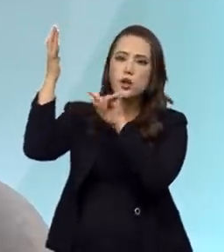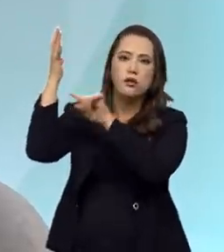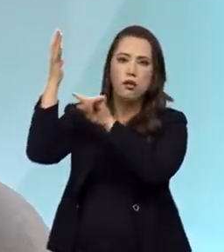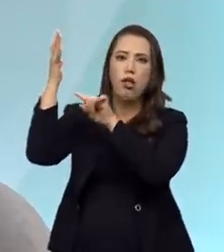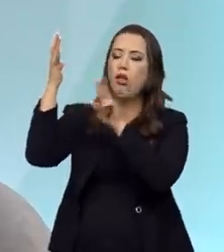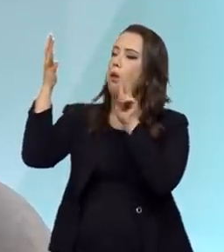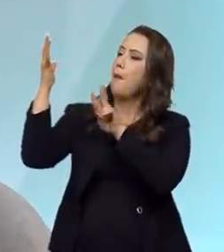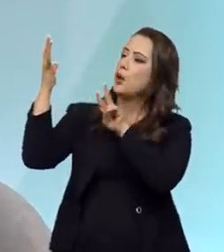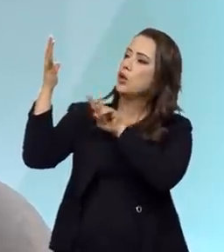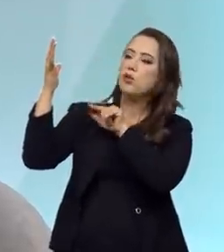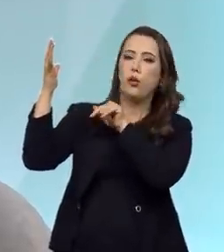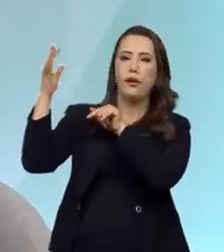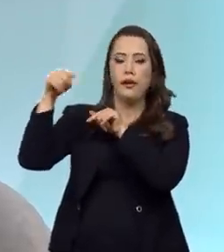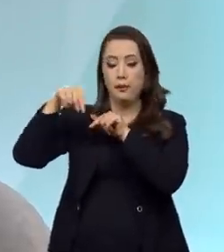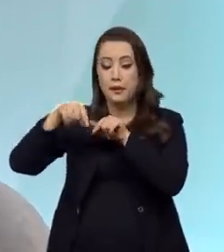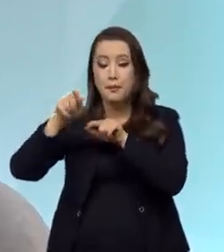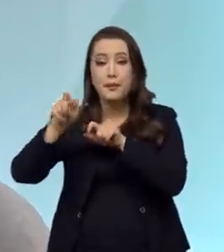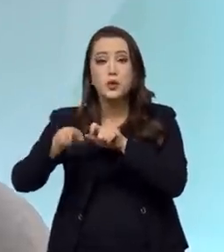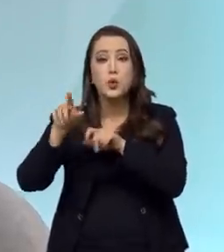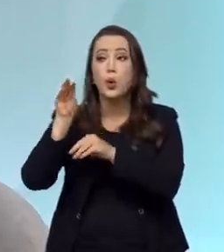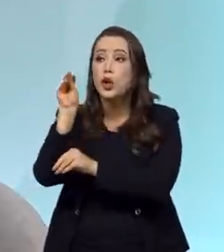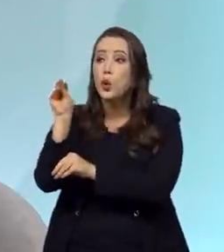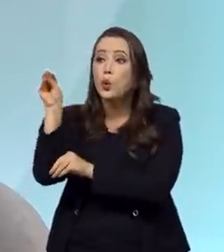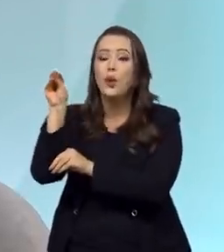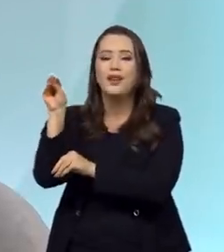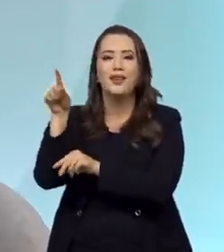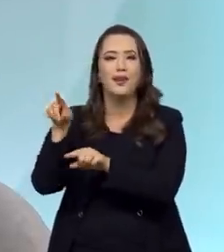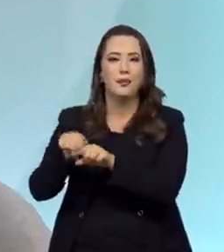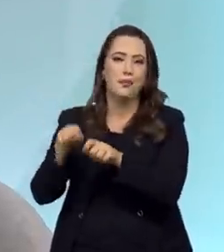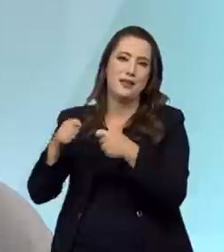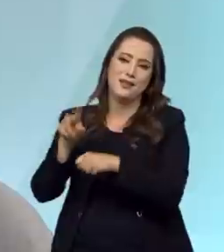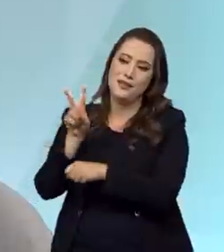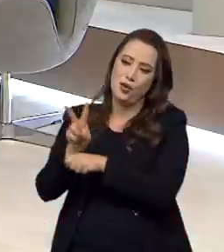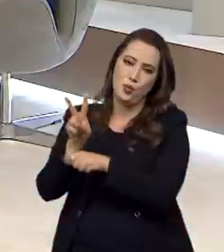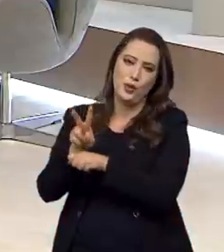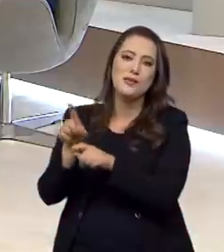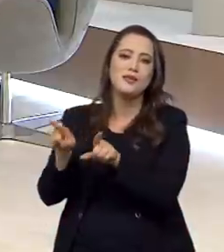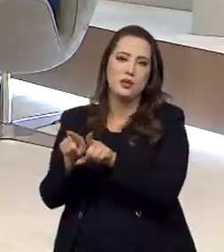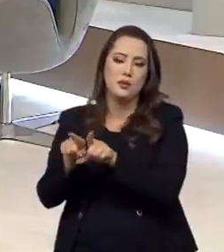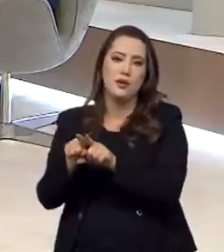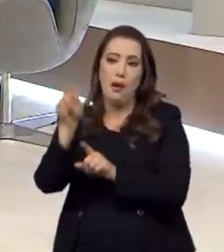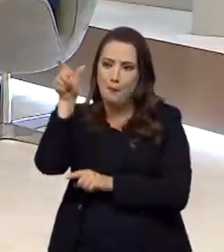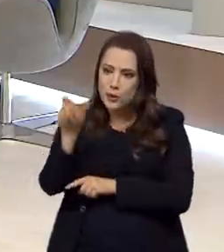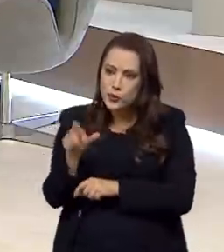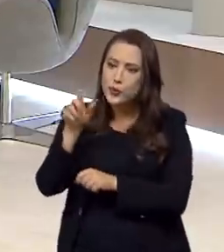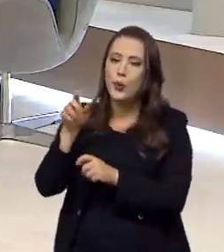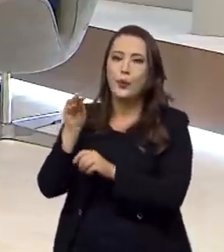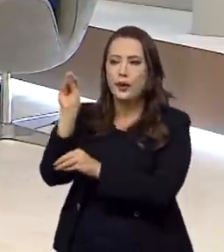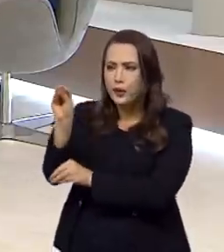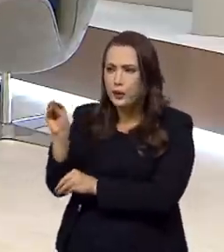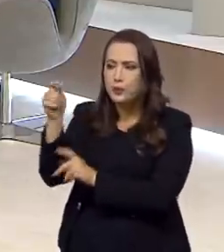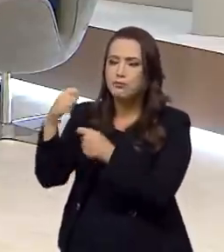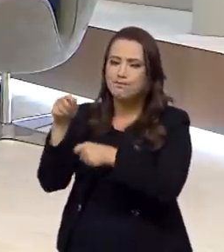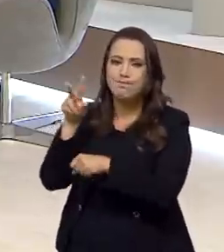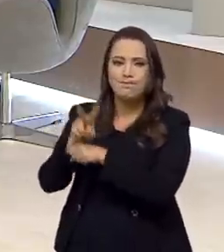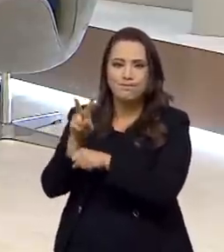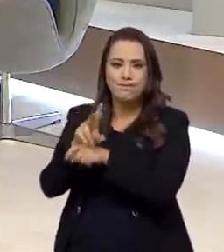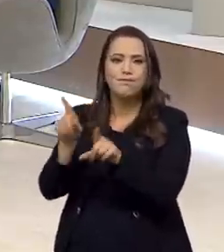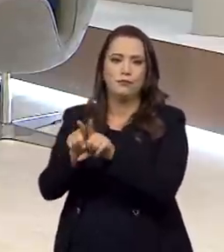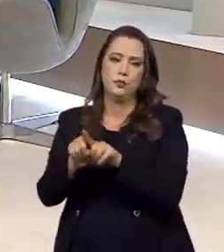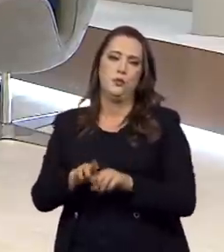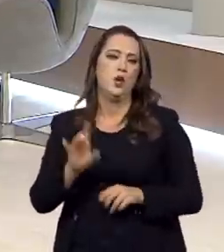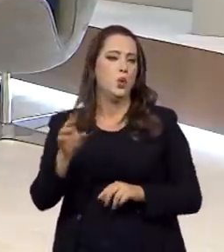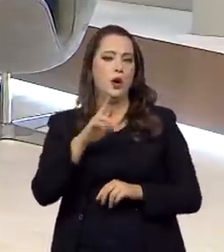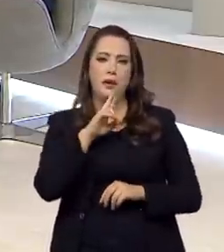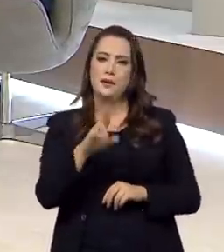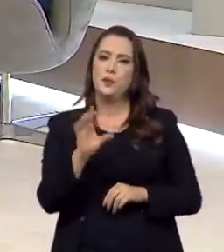grande diferença porque é esta solução você remunerar quem cuida de floresta e não é uma solução só para o Brasil eu tinha